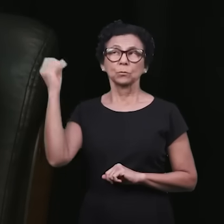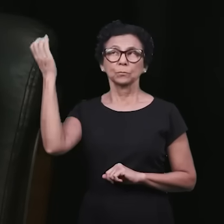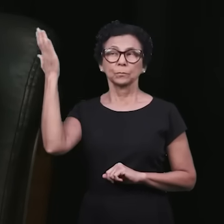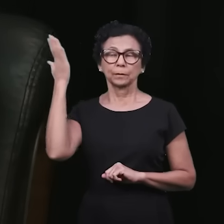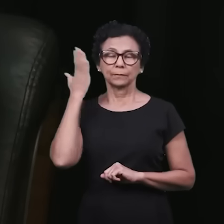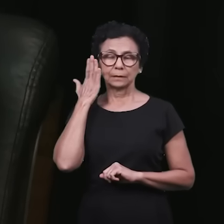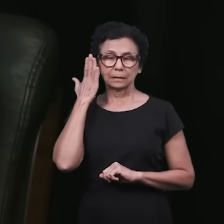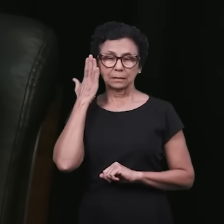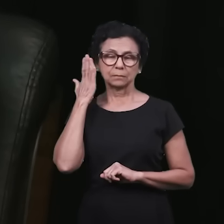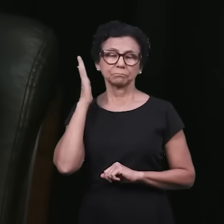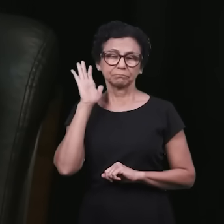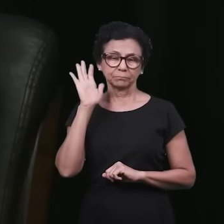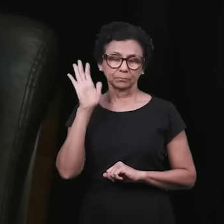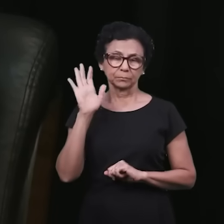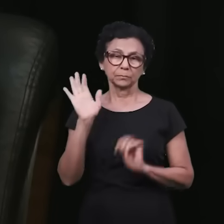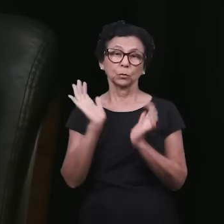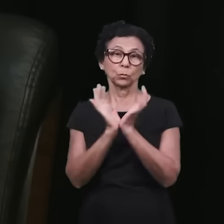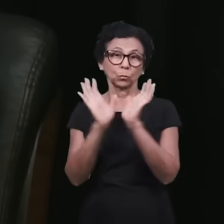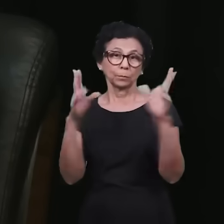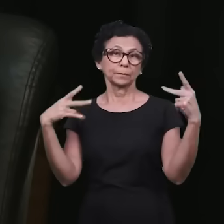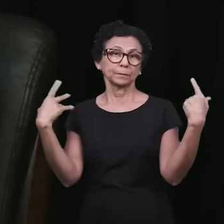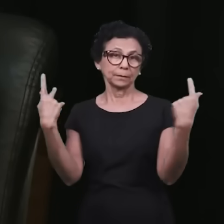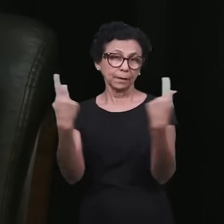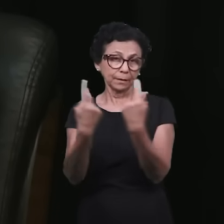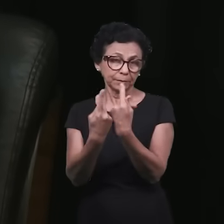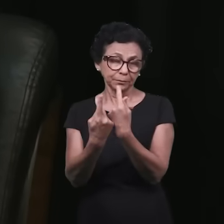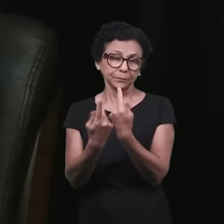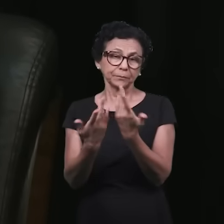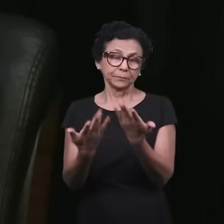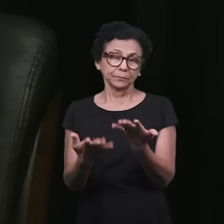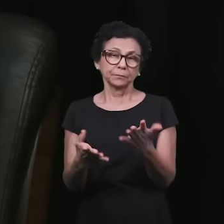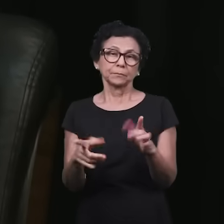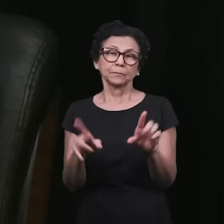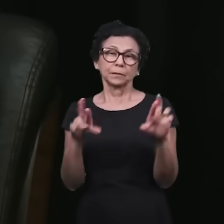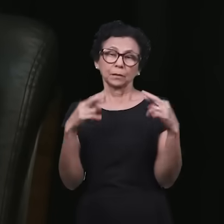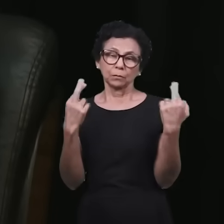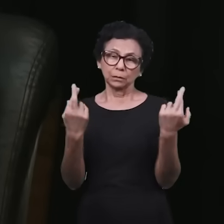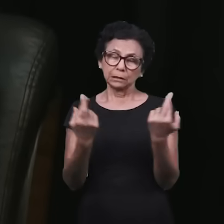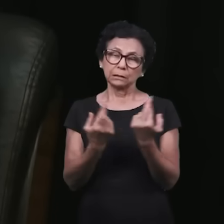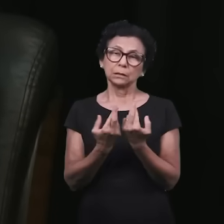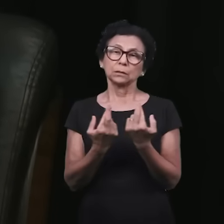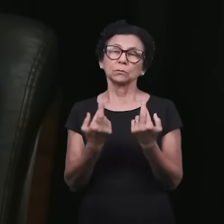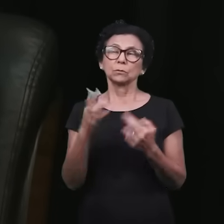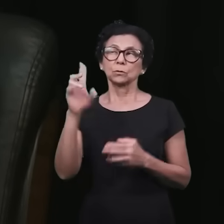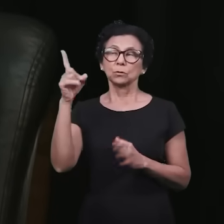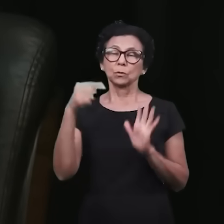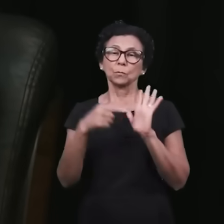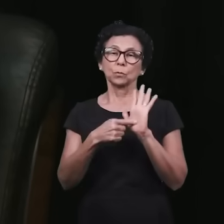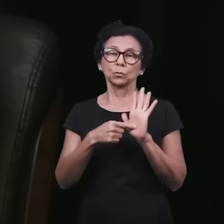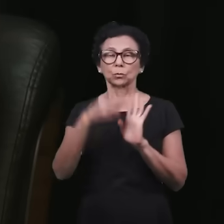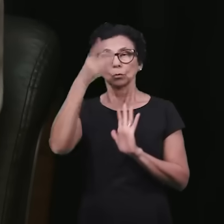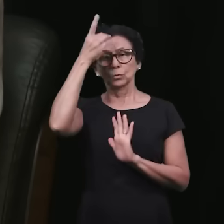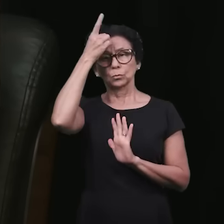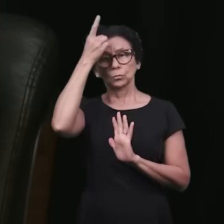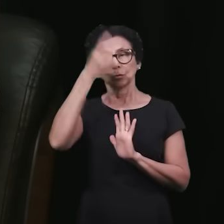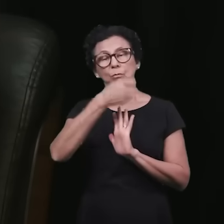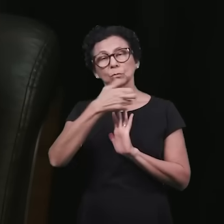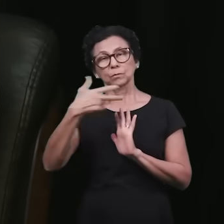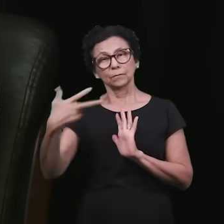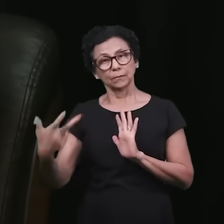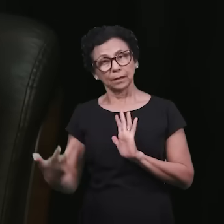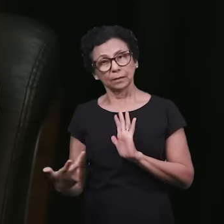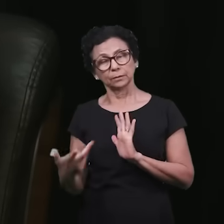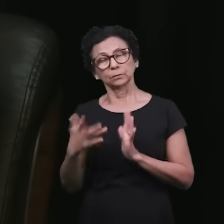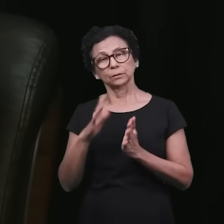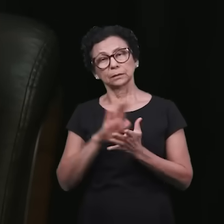A orientação veio do presbitério, porque o presbitério ali estava reunido, o senhor deu vários dons, deu discernimento dos dons e